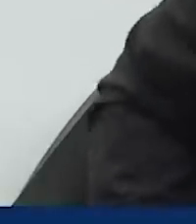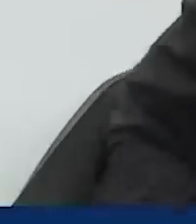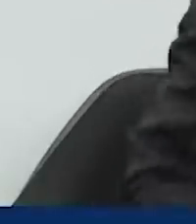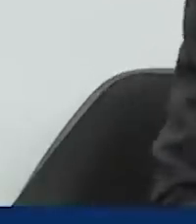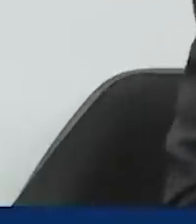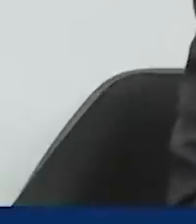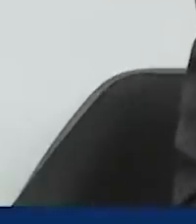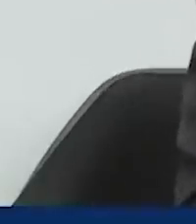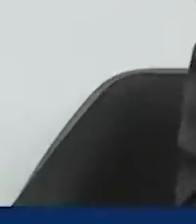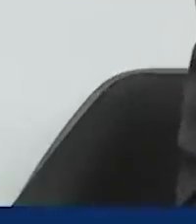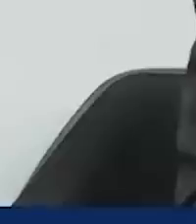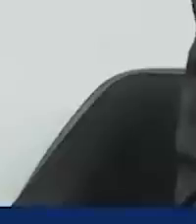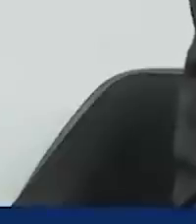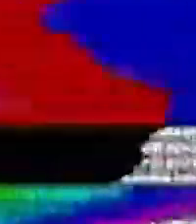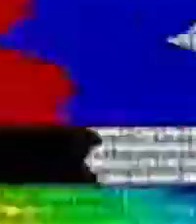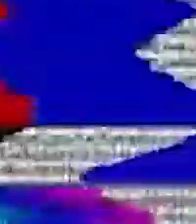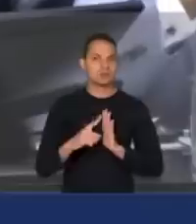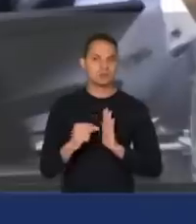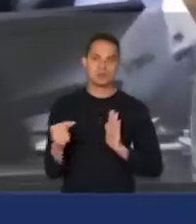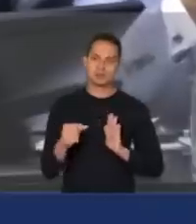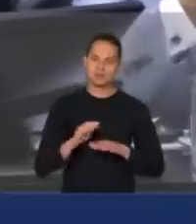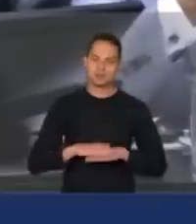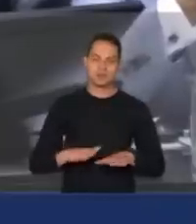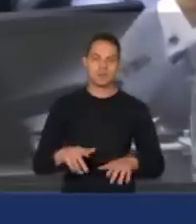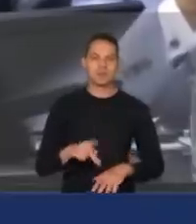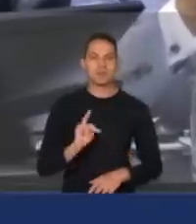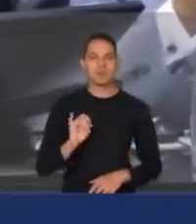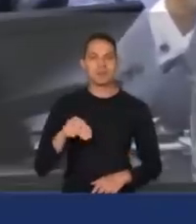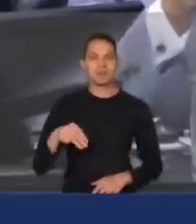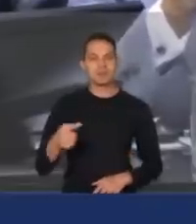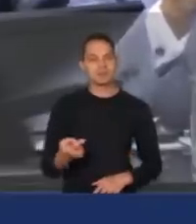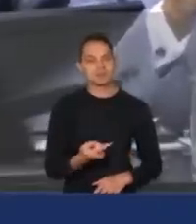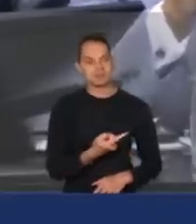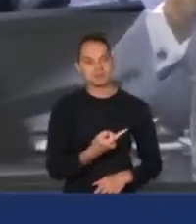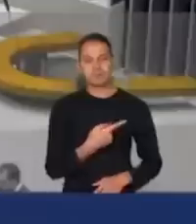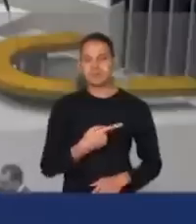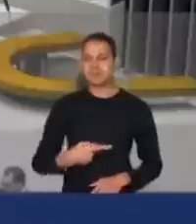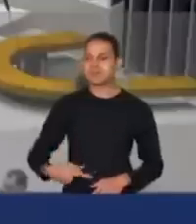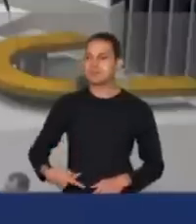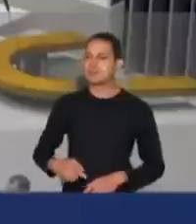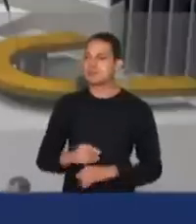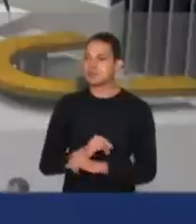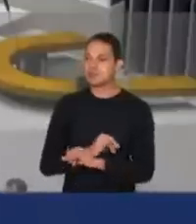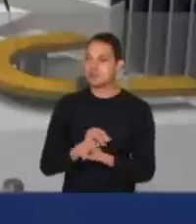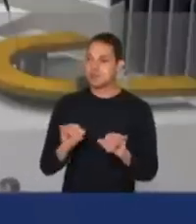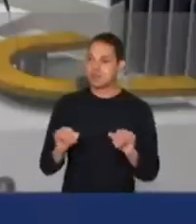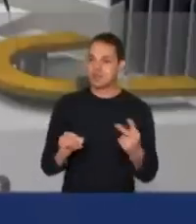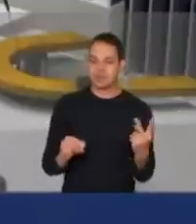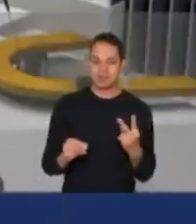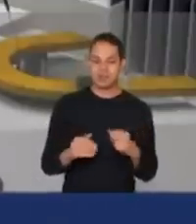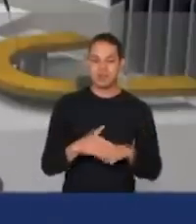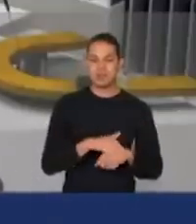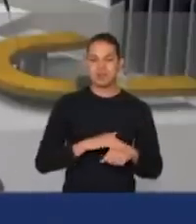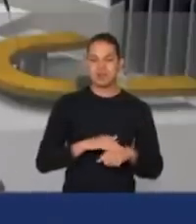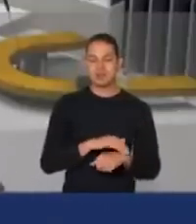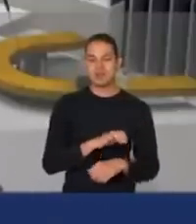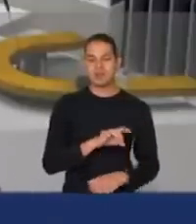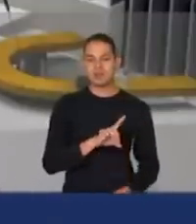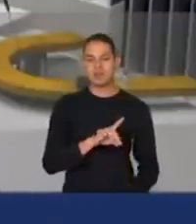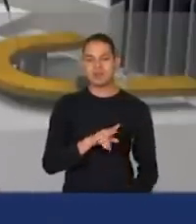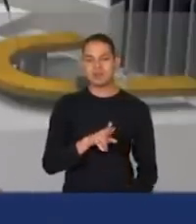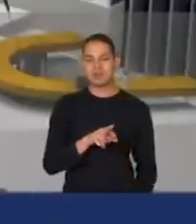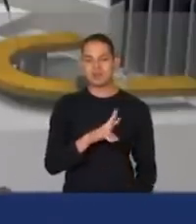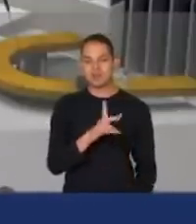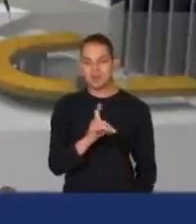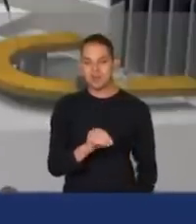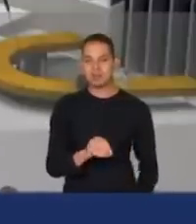e agora mantemos esse trabalho. Senhor presidente, eu queria apenas registrar aqui que em conversa com o senador Eduardo Gomes, em conversa com o senador Marcelo Castro,